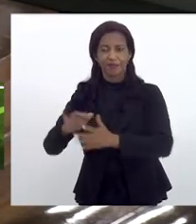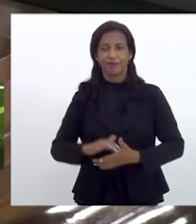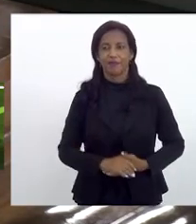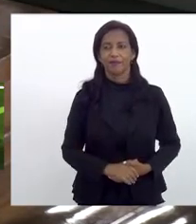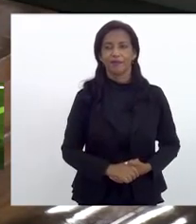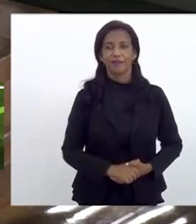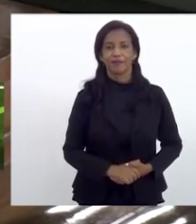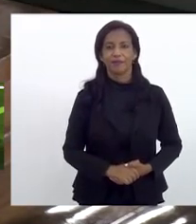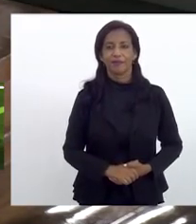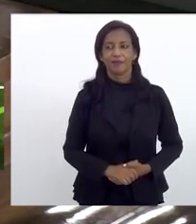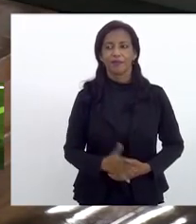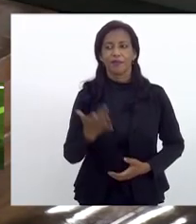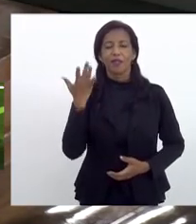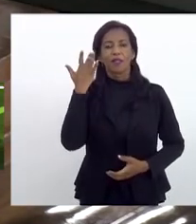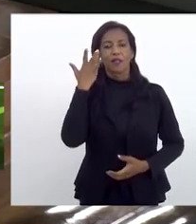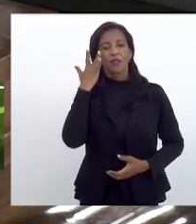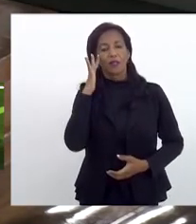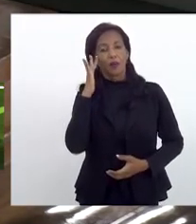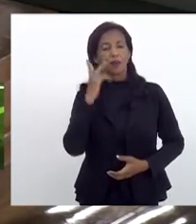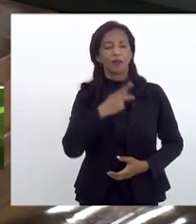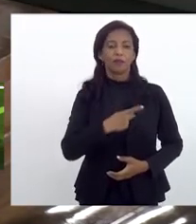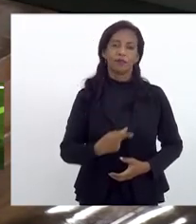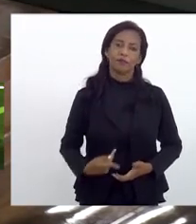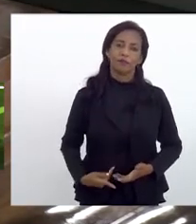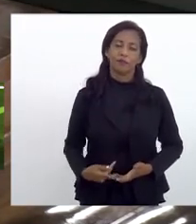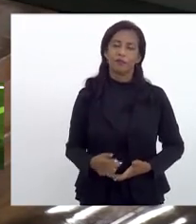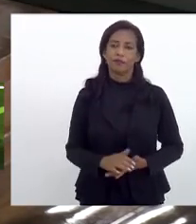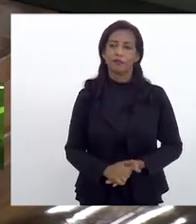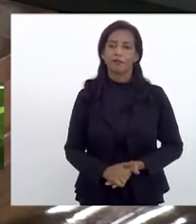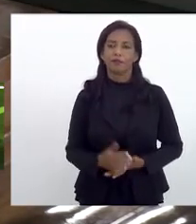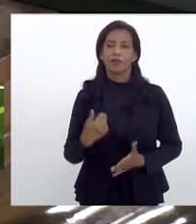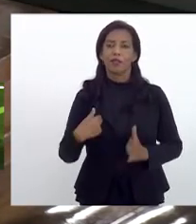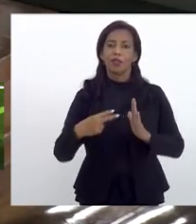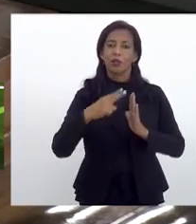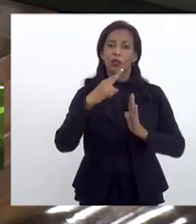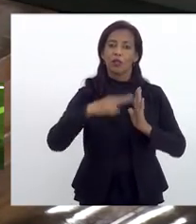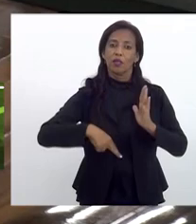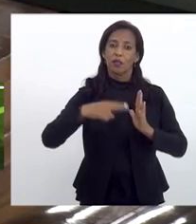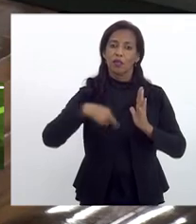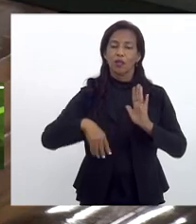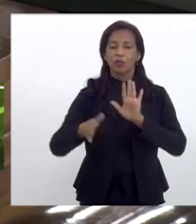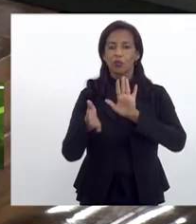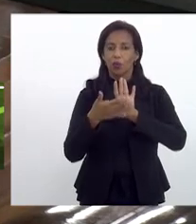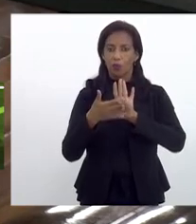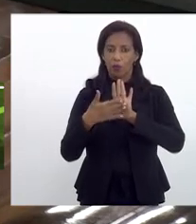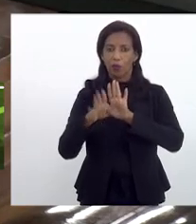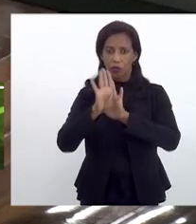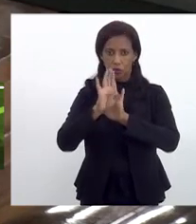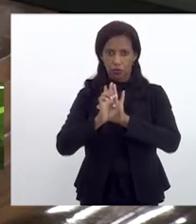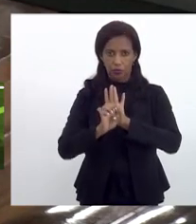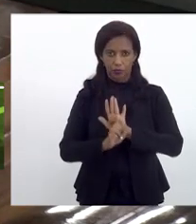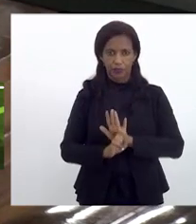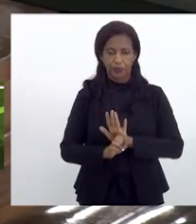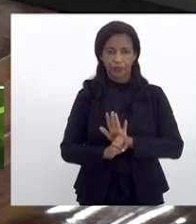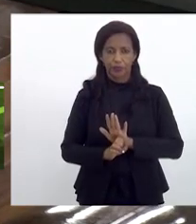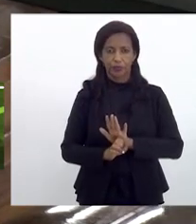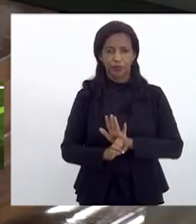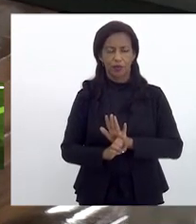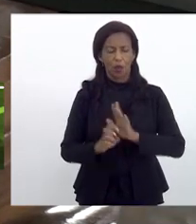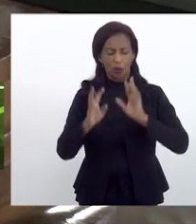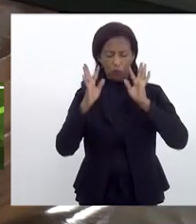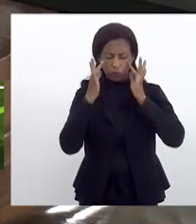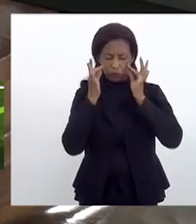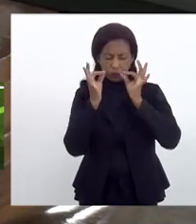E eu acho Presidente Eu li a sua Proposta de emenda Com muita